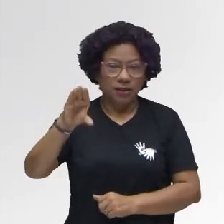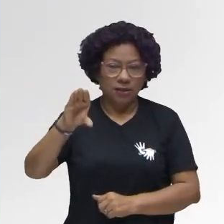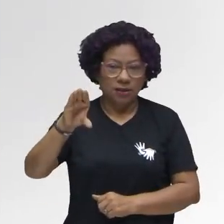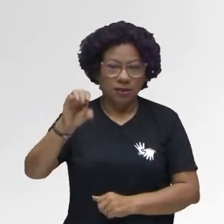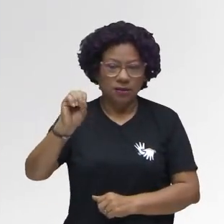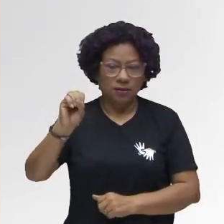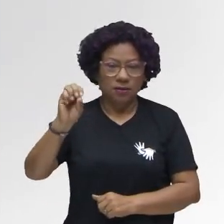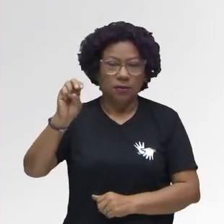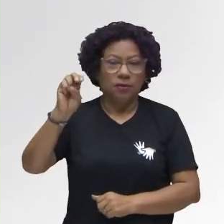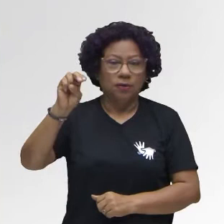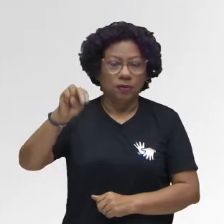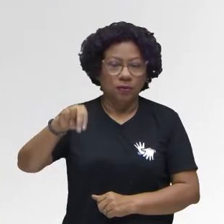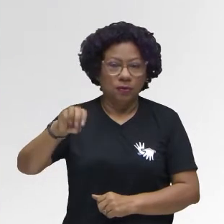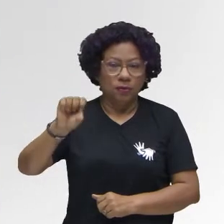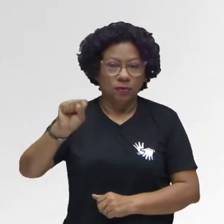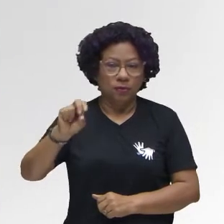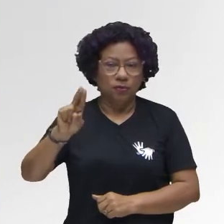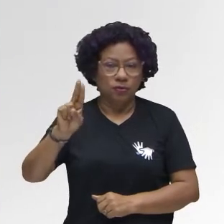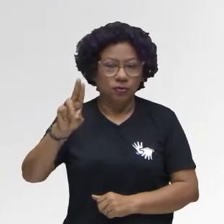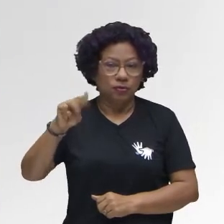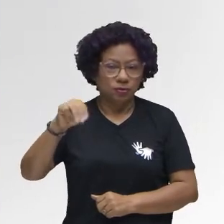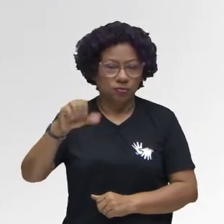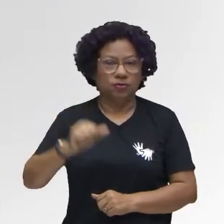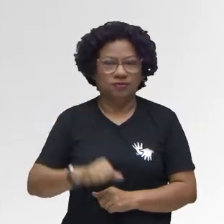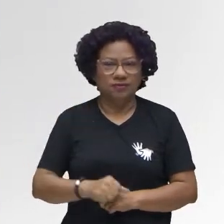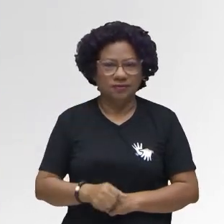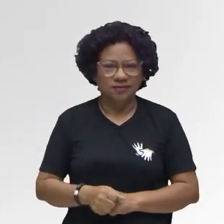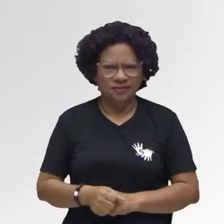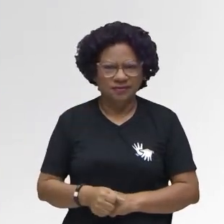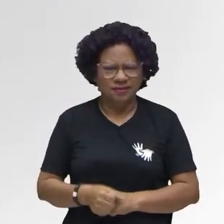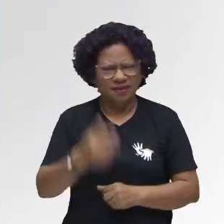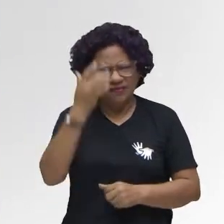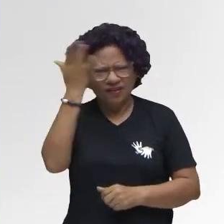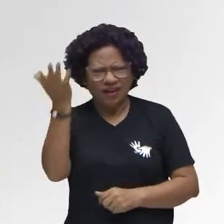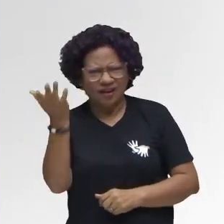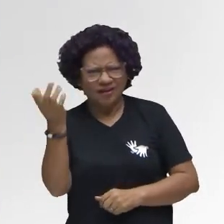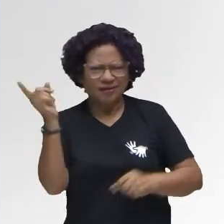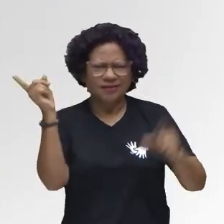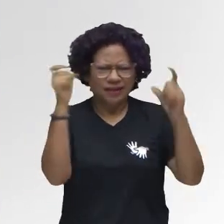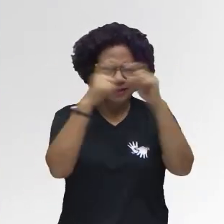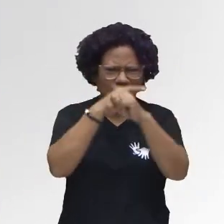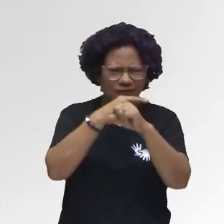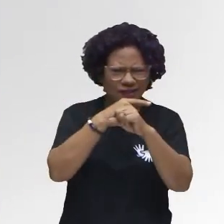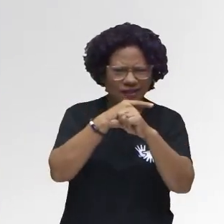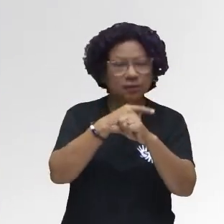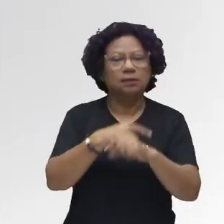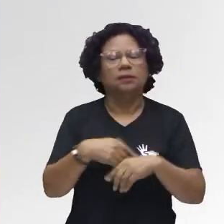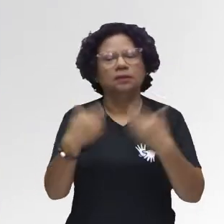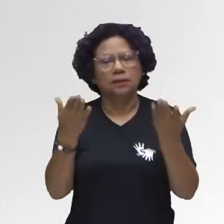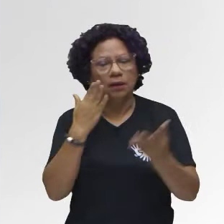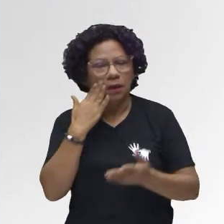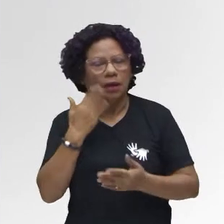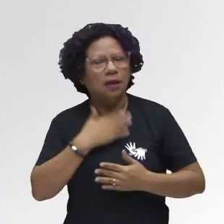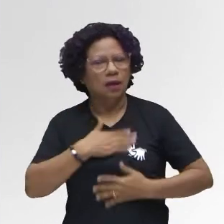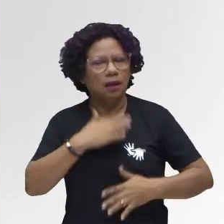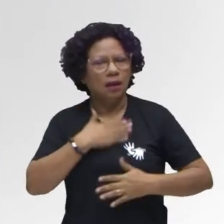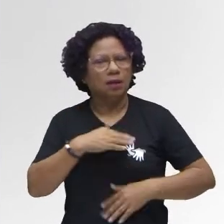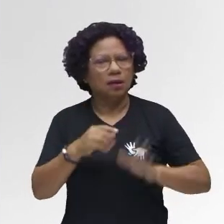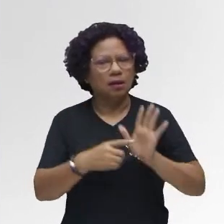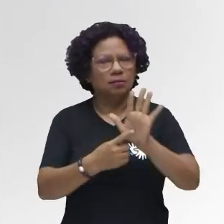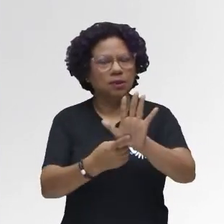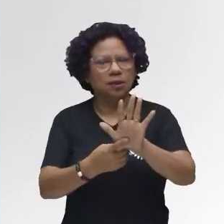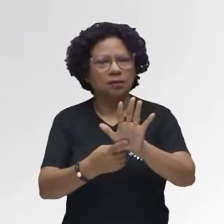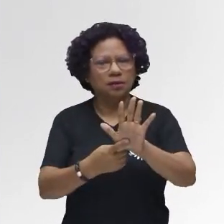Ficou difícil? Não conseguiu ainda diferenciar um tipo do outro? Então, calma, que eu vou trazer para vocês o nosso curumim.